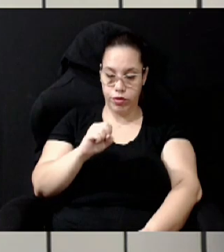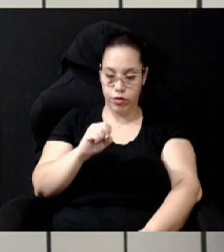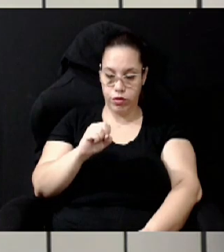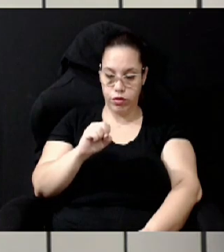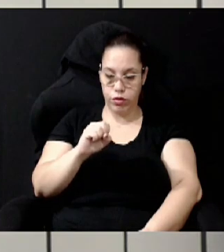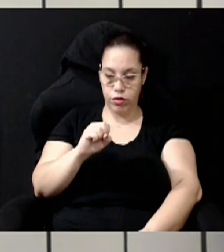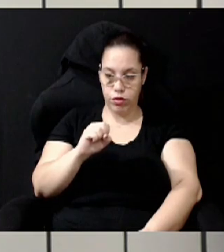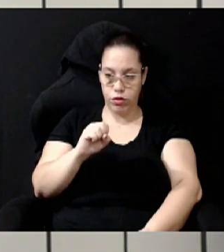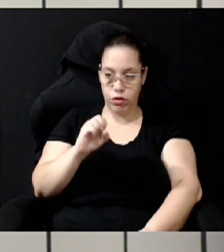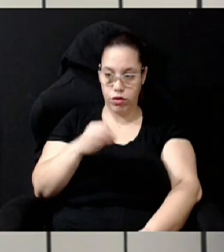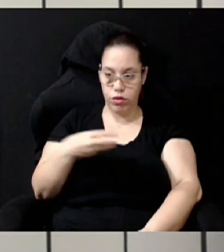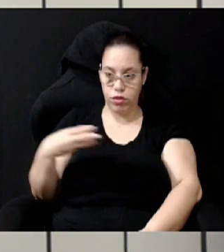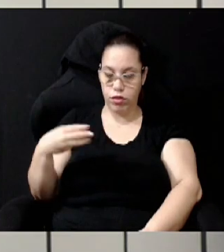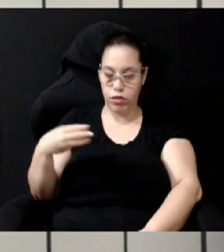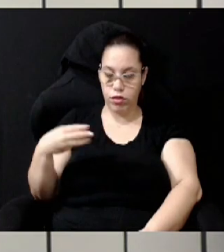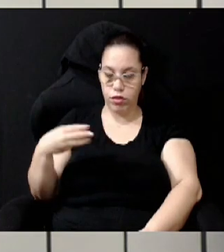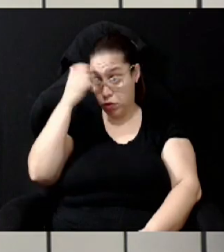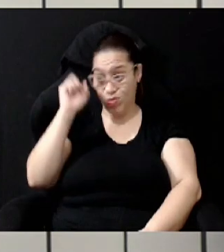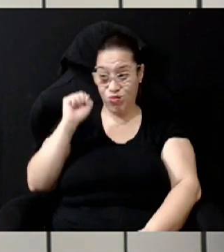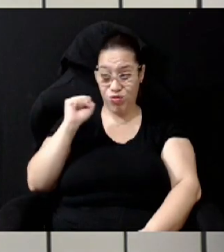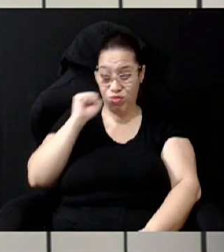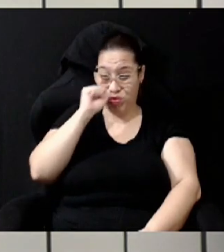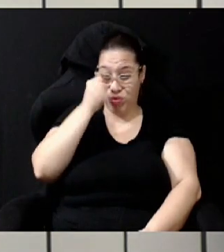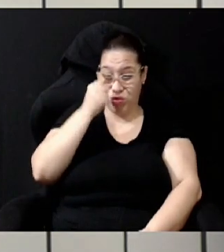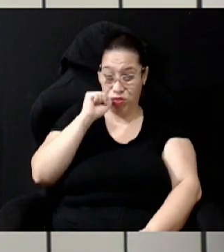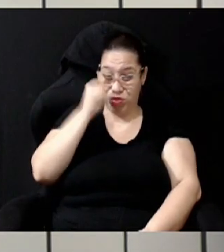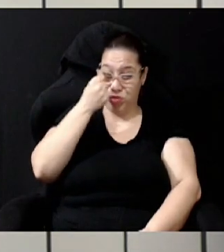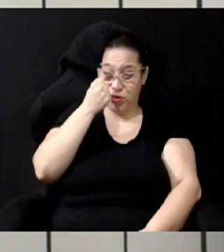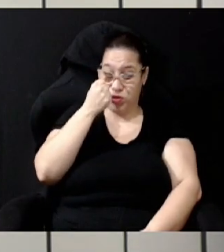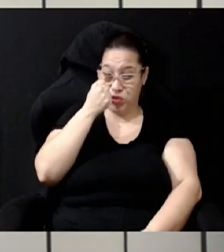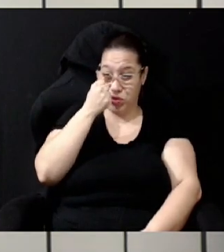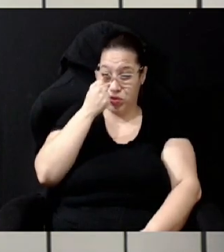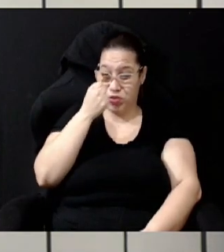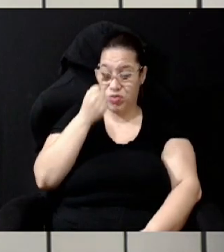gravíssima que nós tivemos. A que se atribui essa